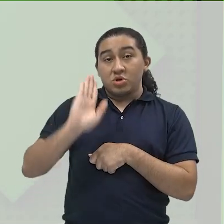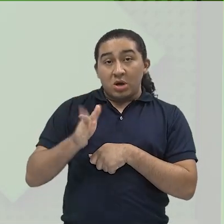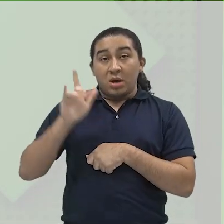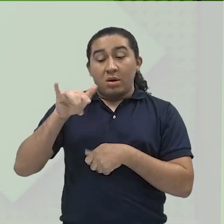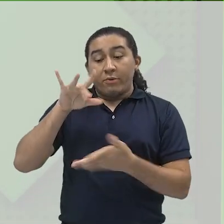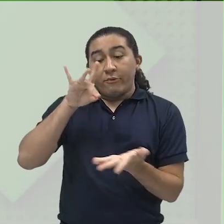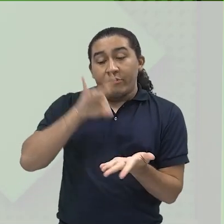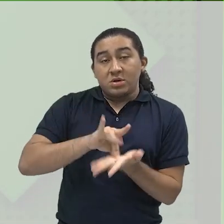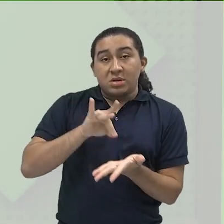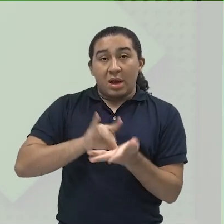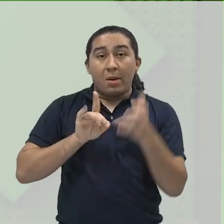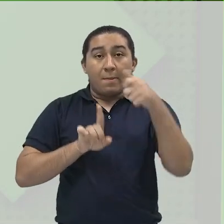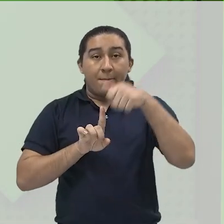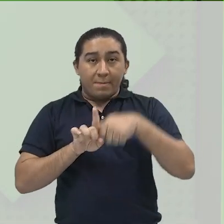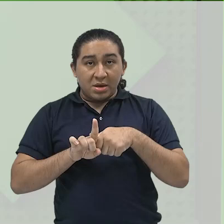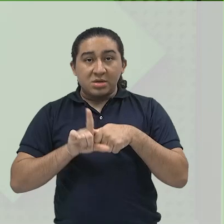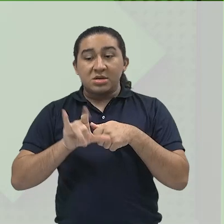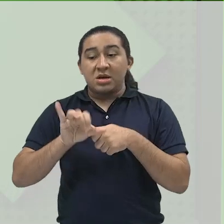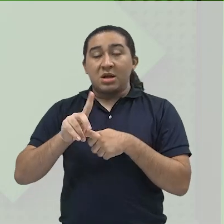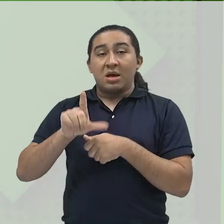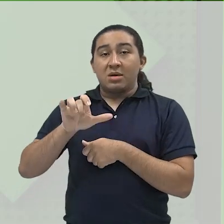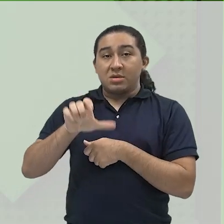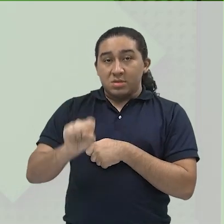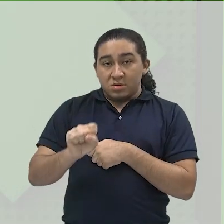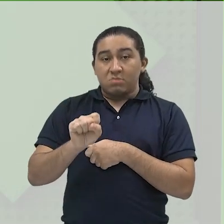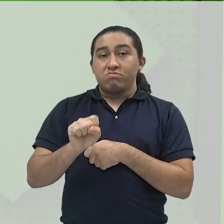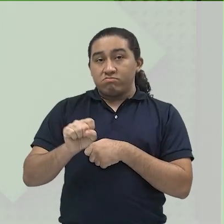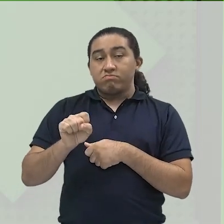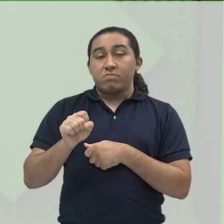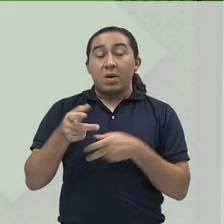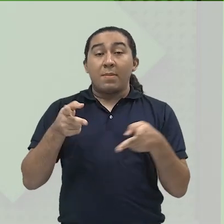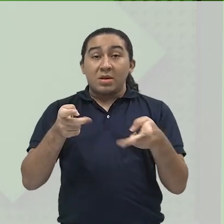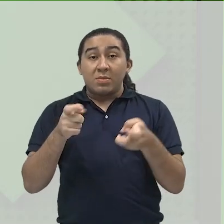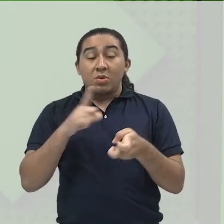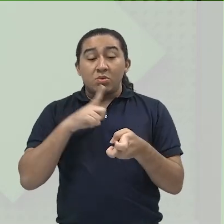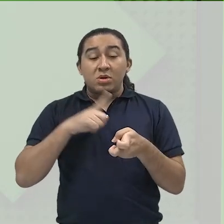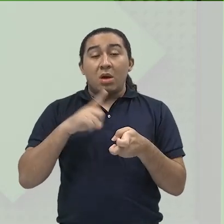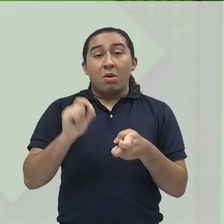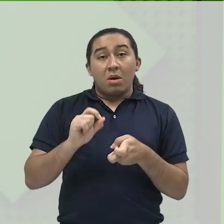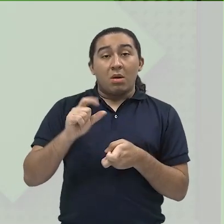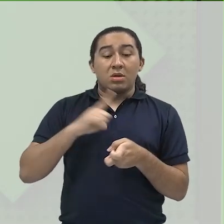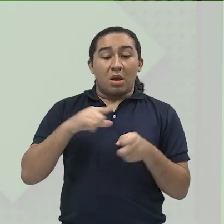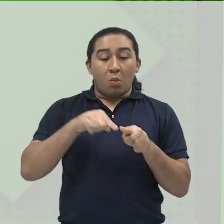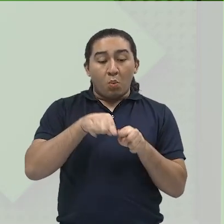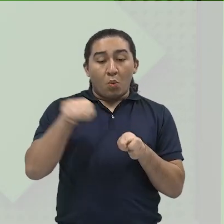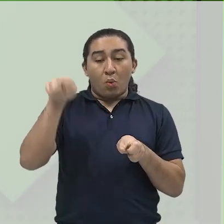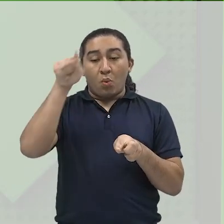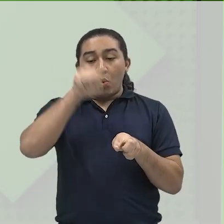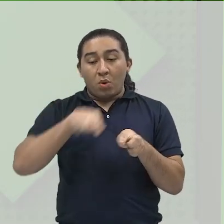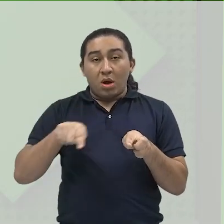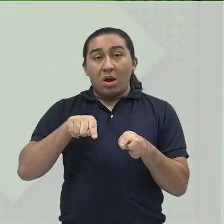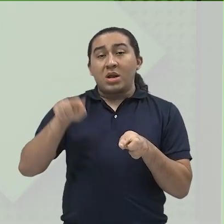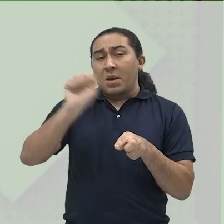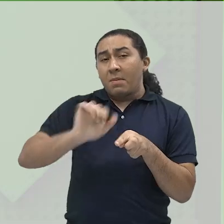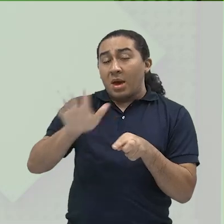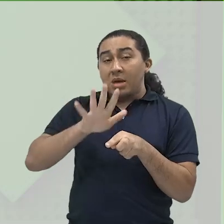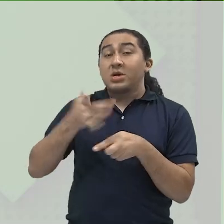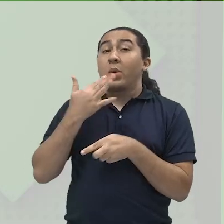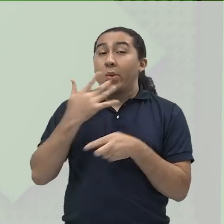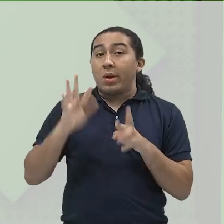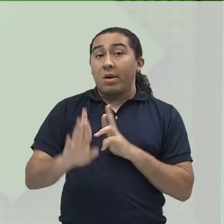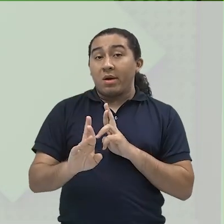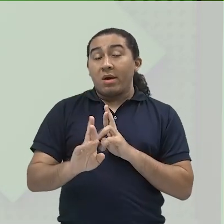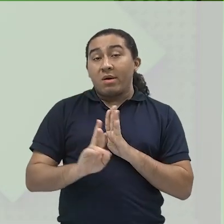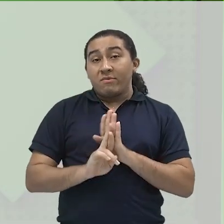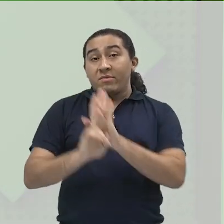como mês lilás, né? O Março Lilás, você viu aí a presença do lacinho, né? Com a cor relacionada, para quê? Para lembrar